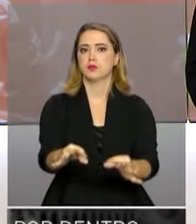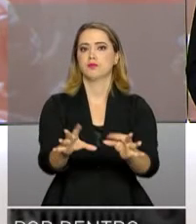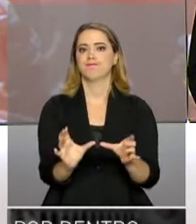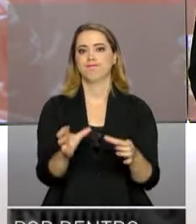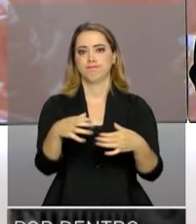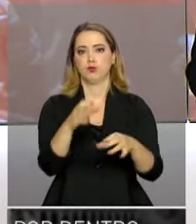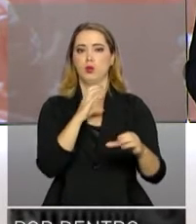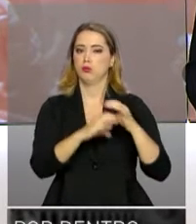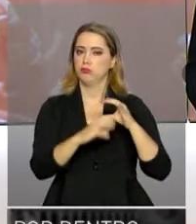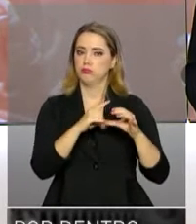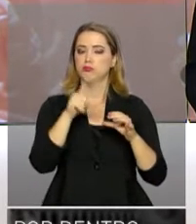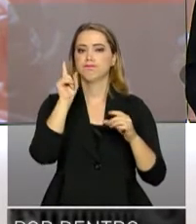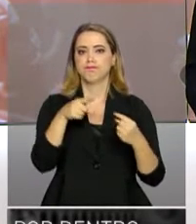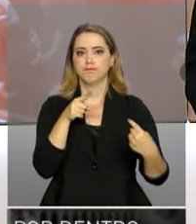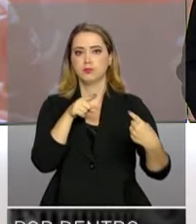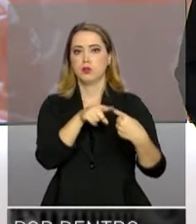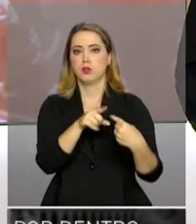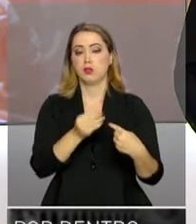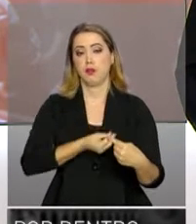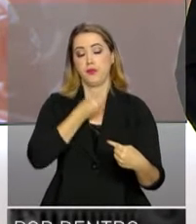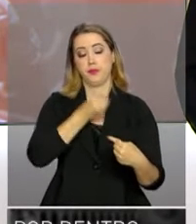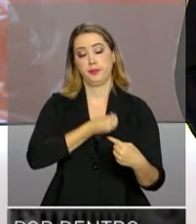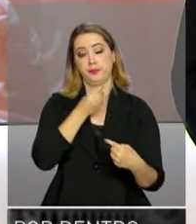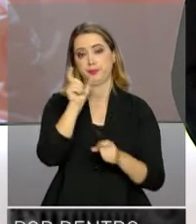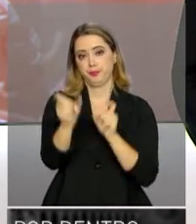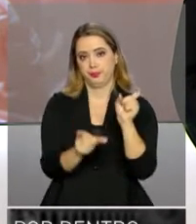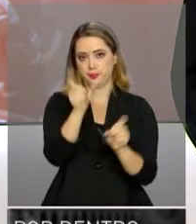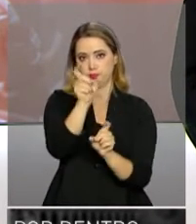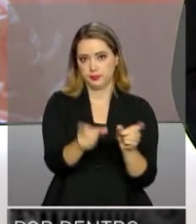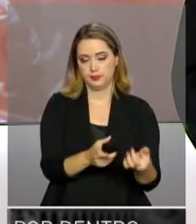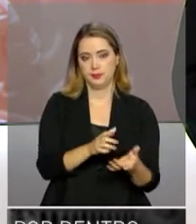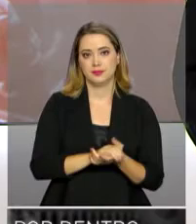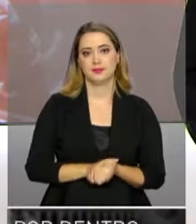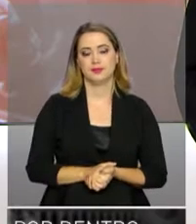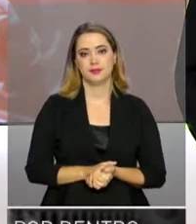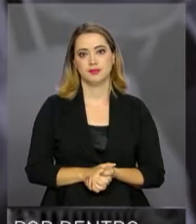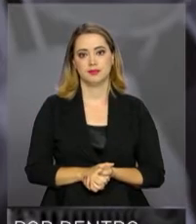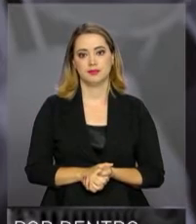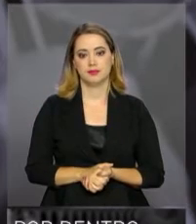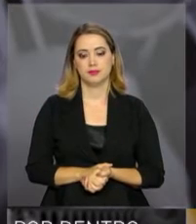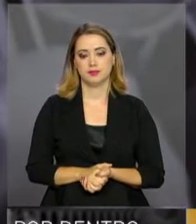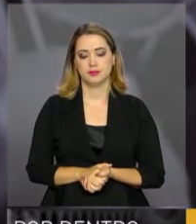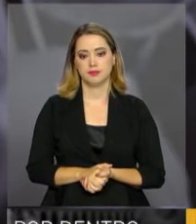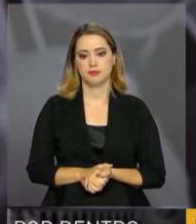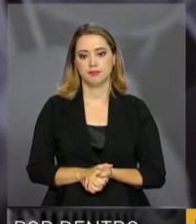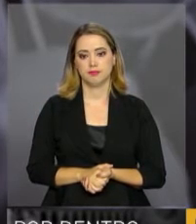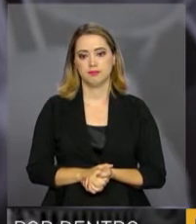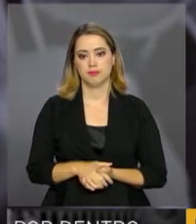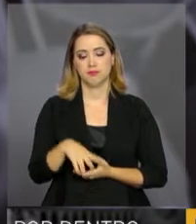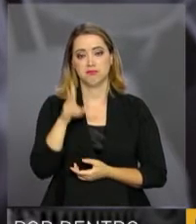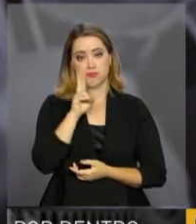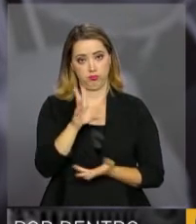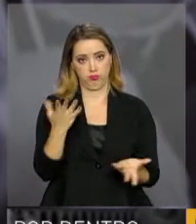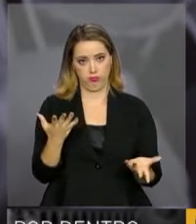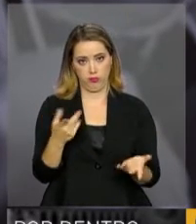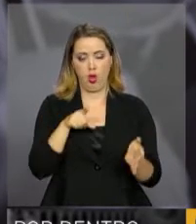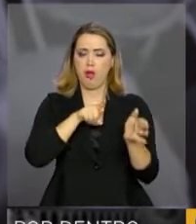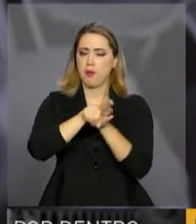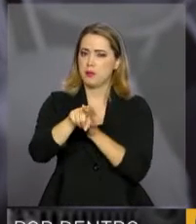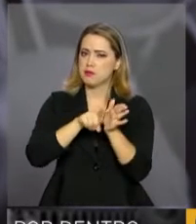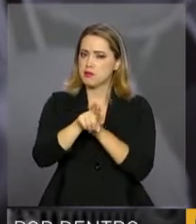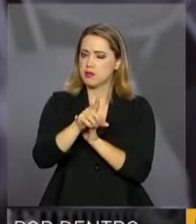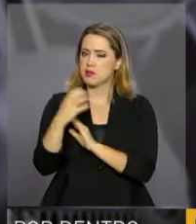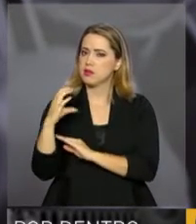setor reflete diretamente na qualidade de vida das pessoas. Olha, a pesquisa,